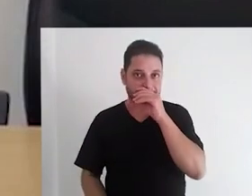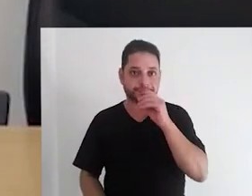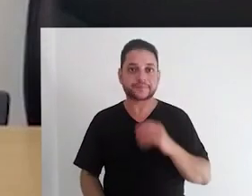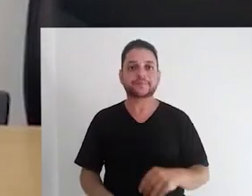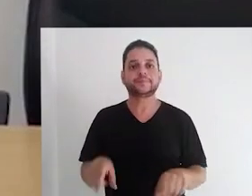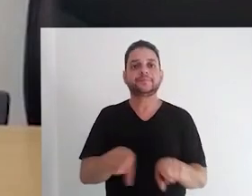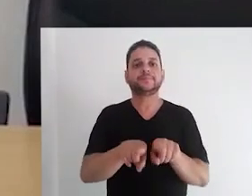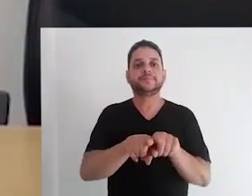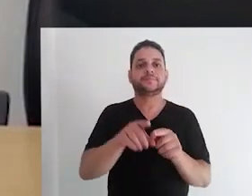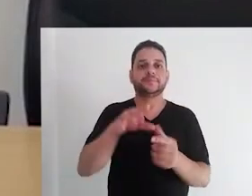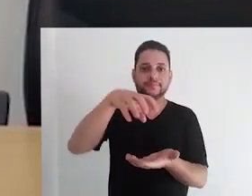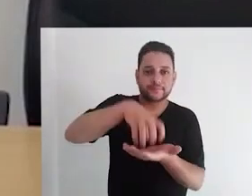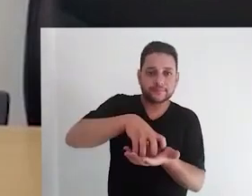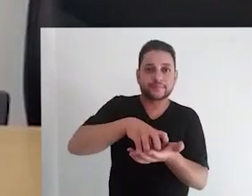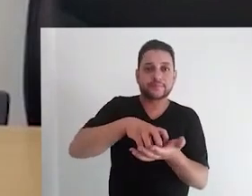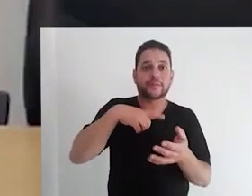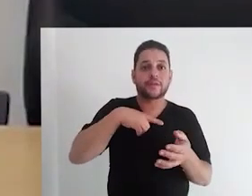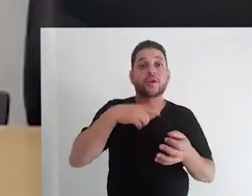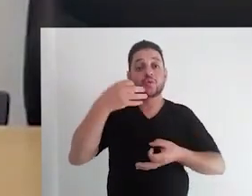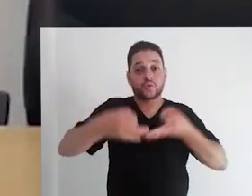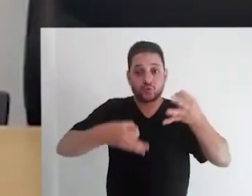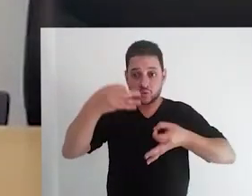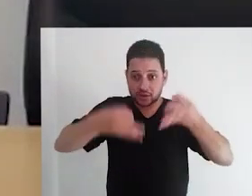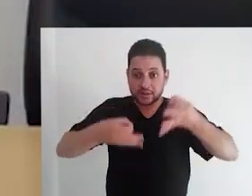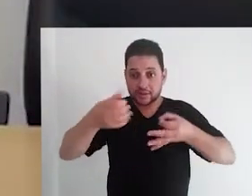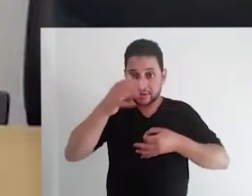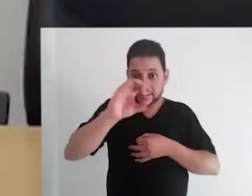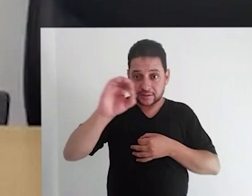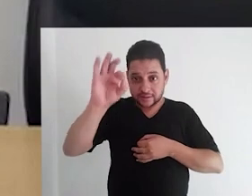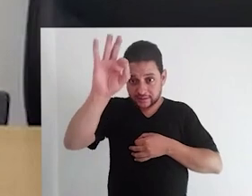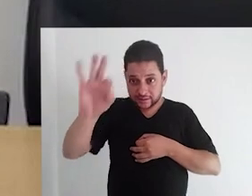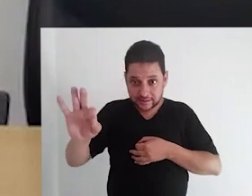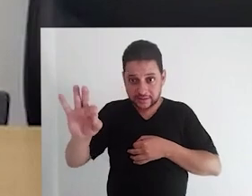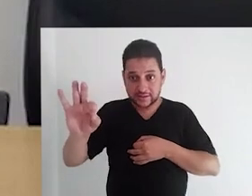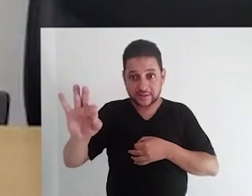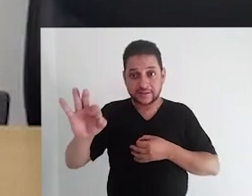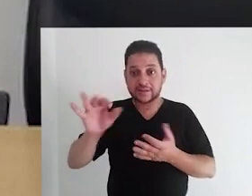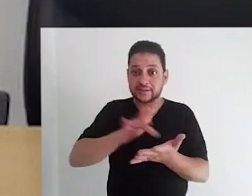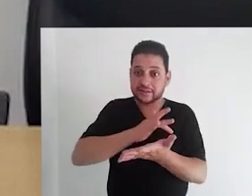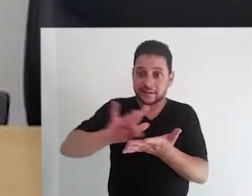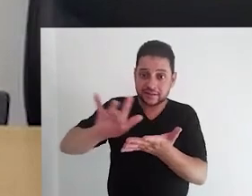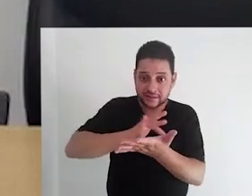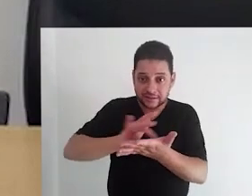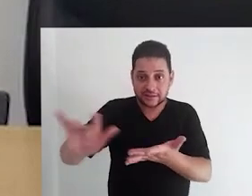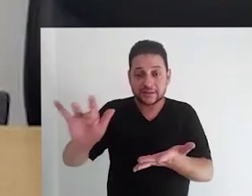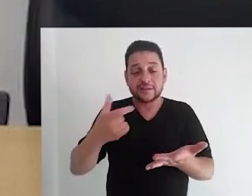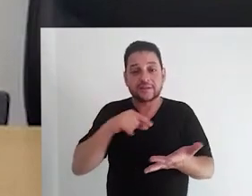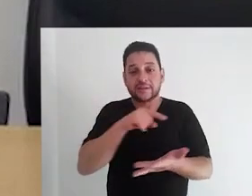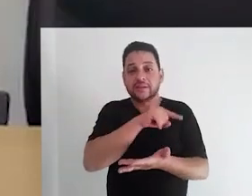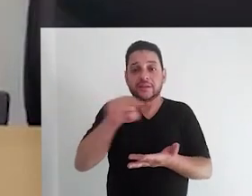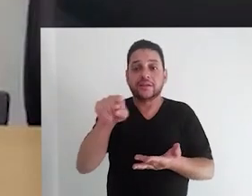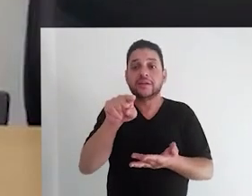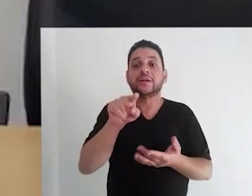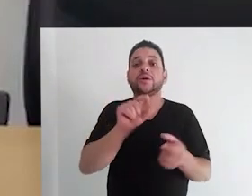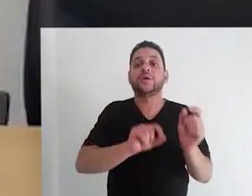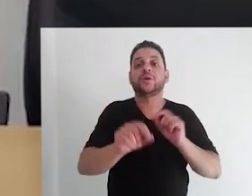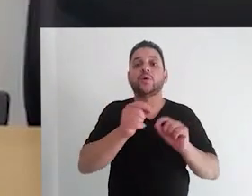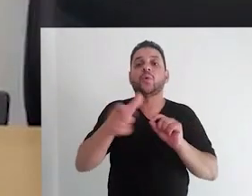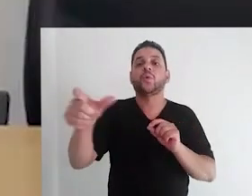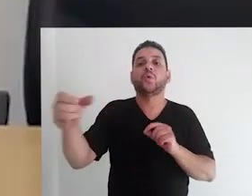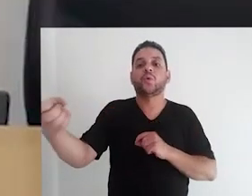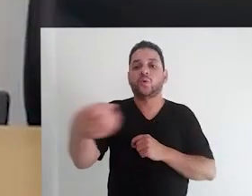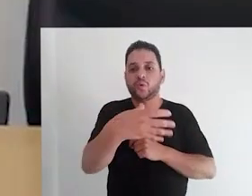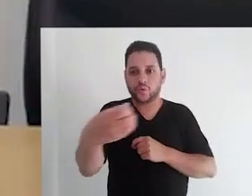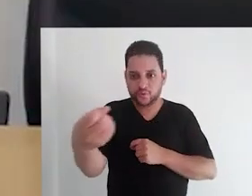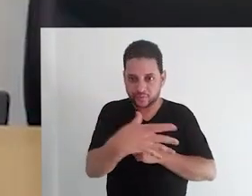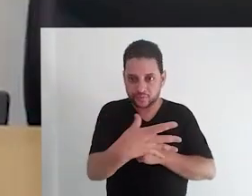eles atuam com o juízo 100% digital, que é o procedimento, né, evidentemente. Eles trazem uma outra novidade, que é a